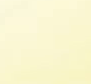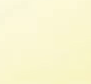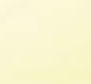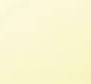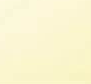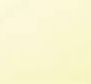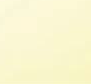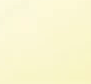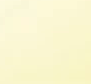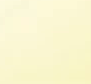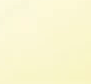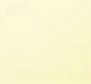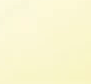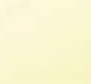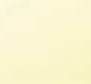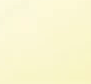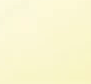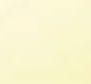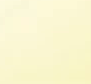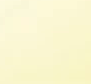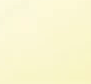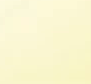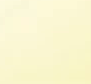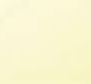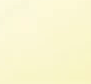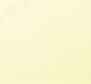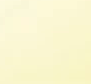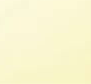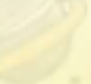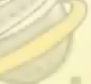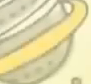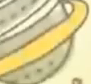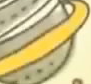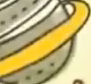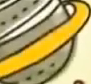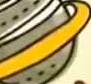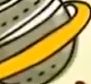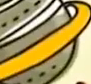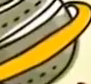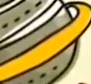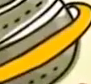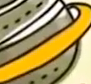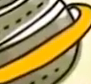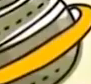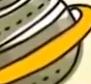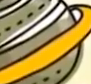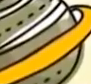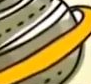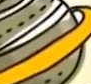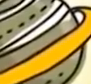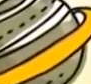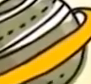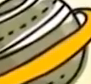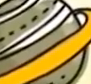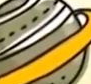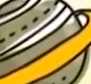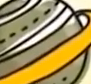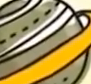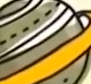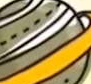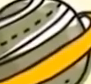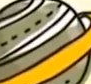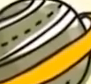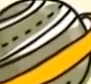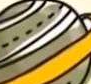ser classificado como um meio de transporte aéreo. Ele leva os astronautas para conhecer